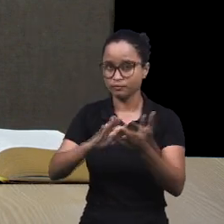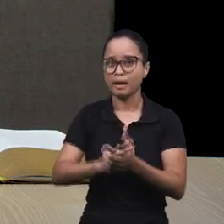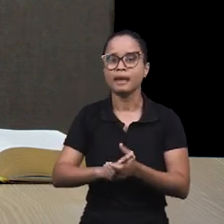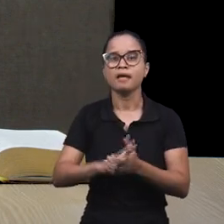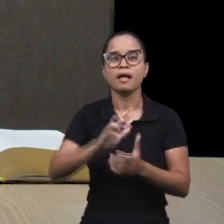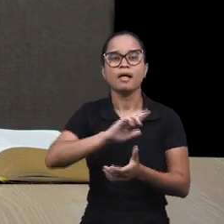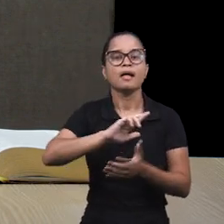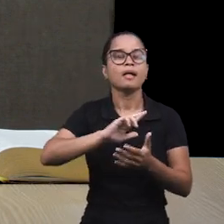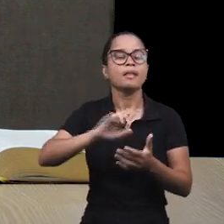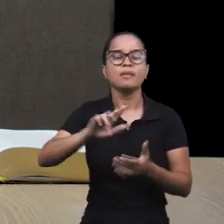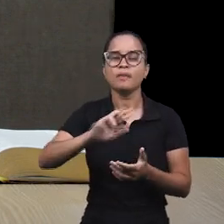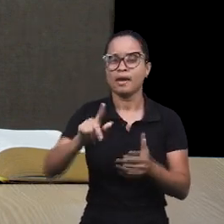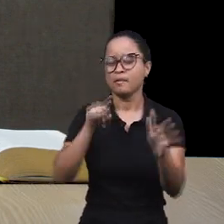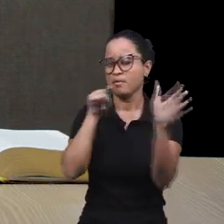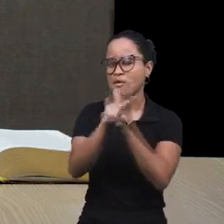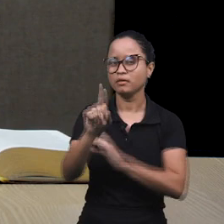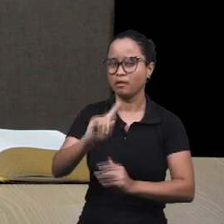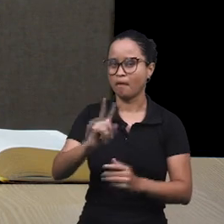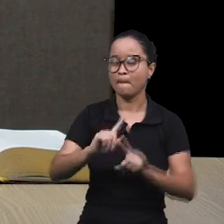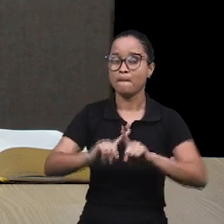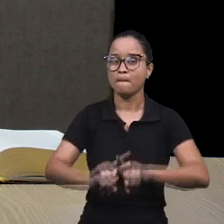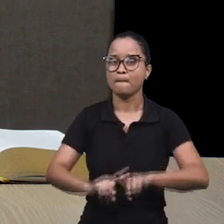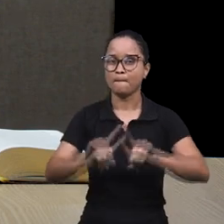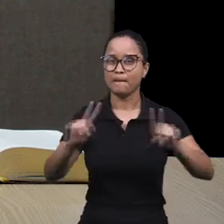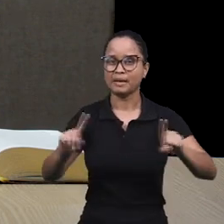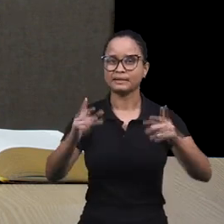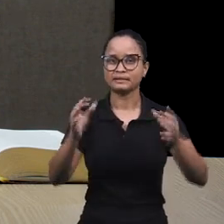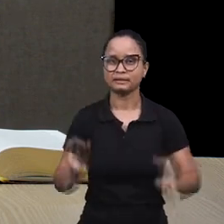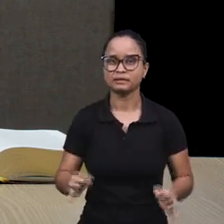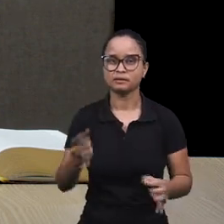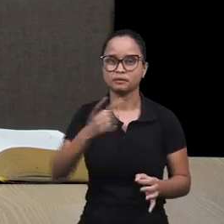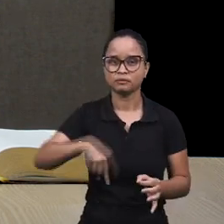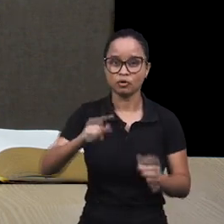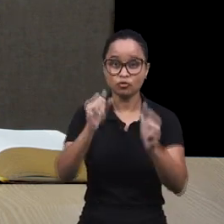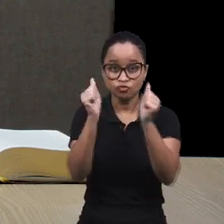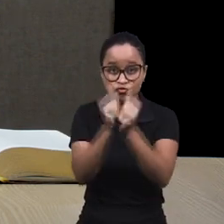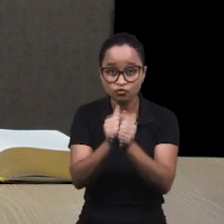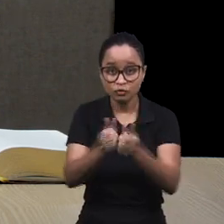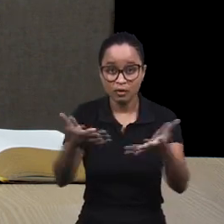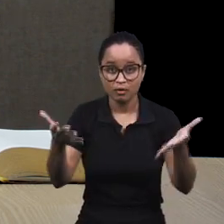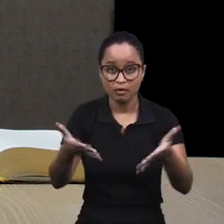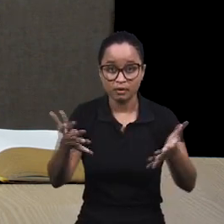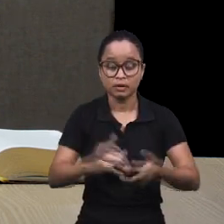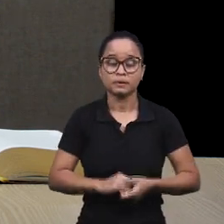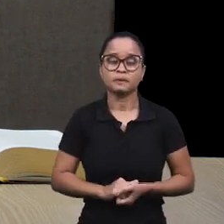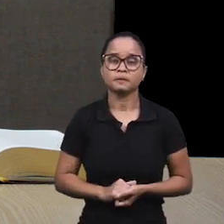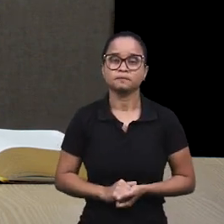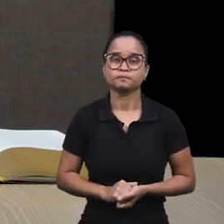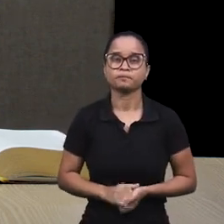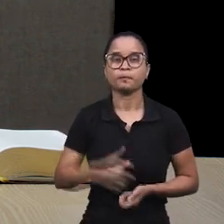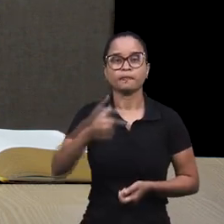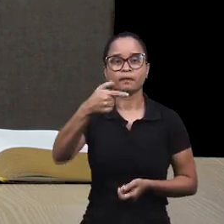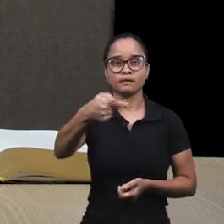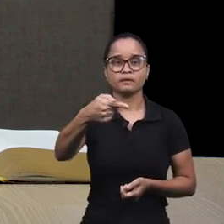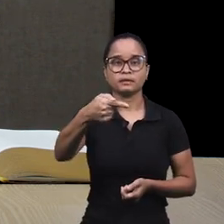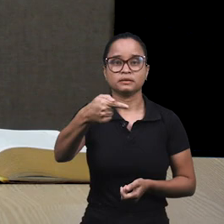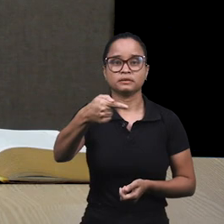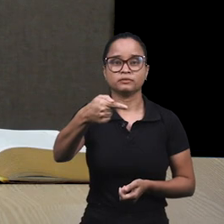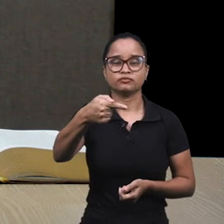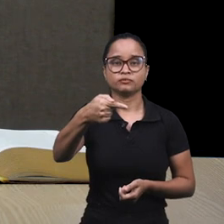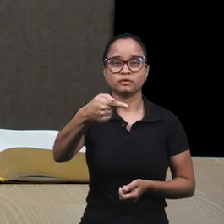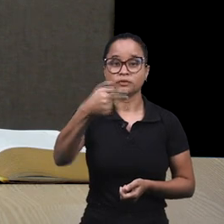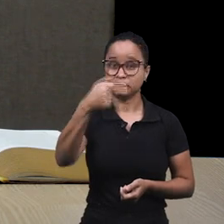uma pergunta, mas é exatamente algo que nós iremos fazer agora juntos aqui. E esta